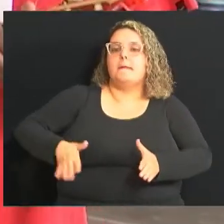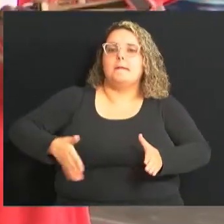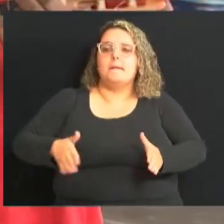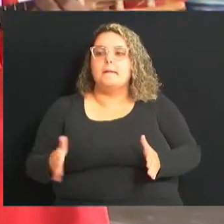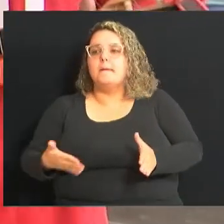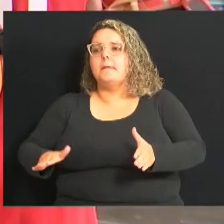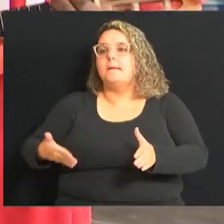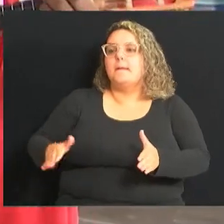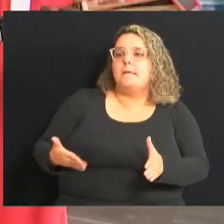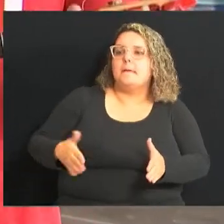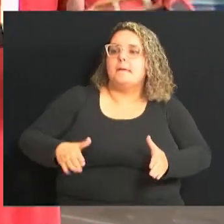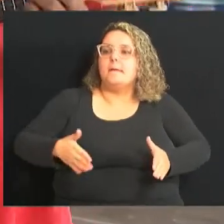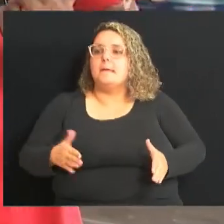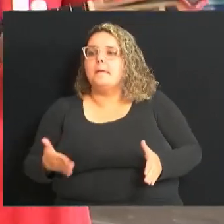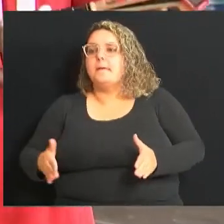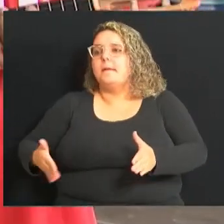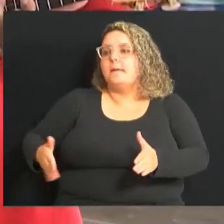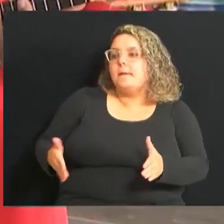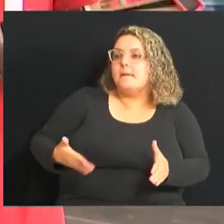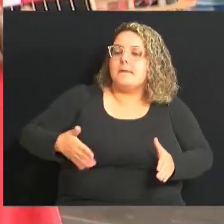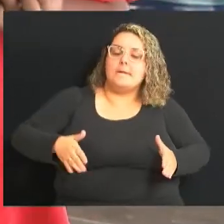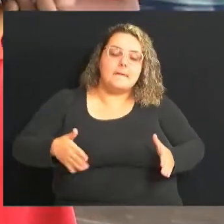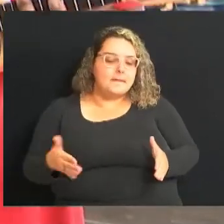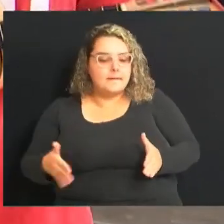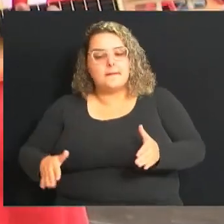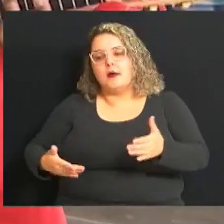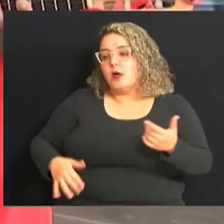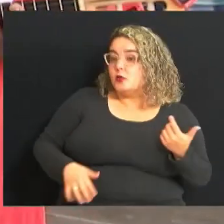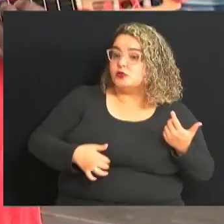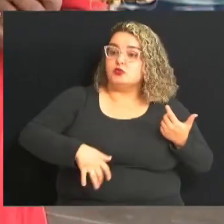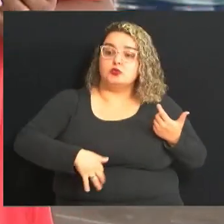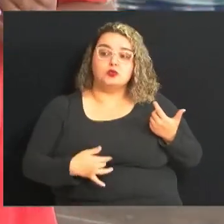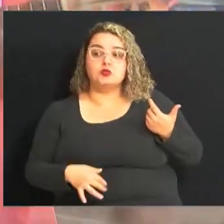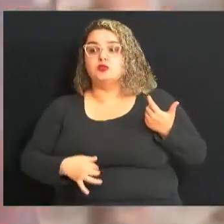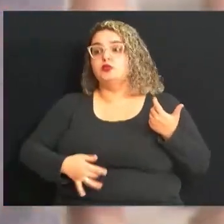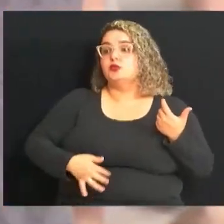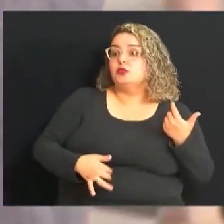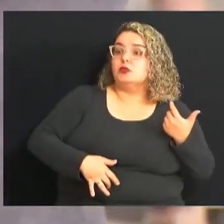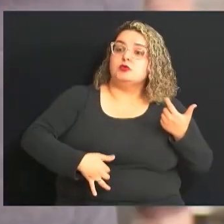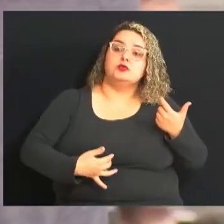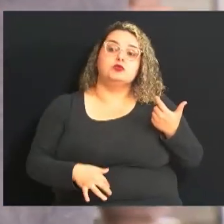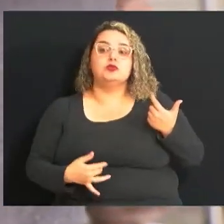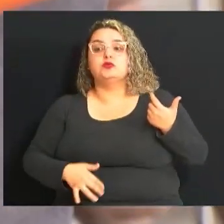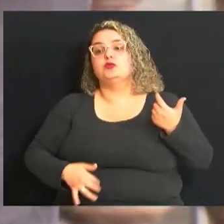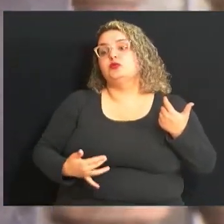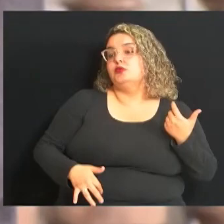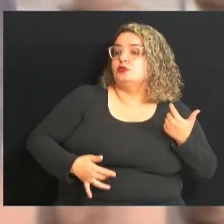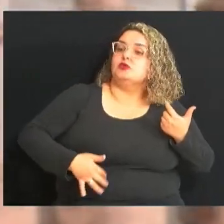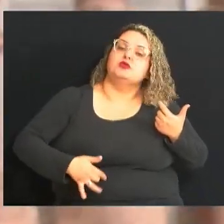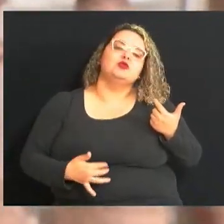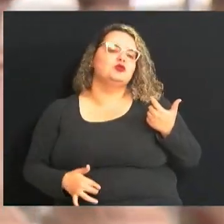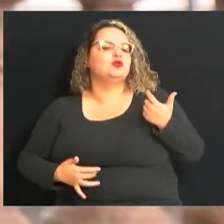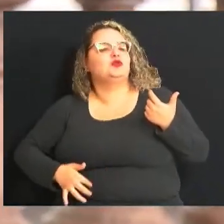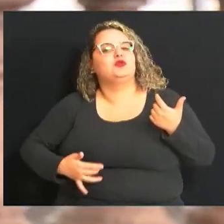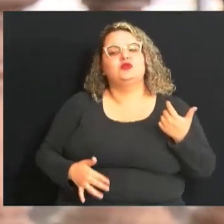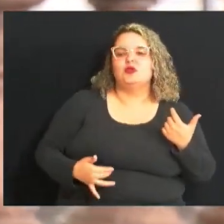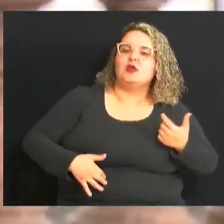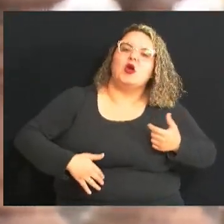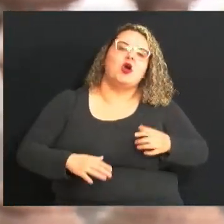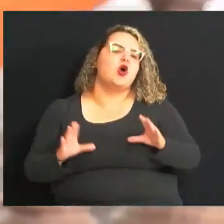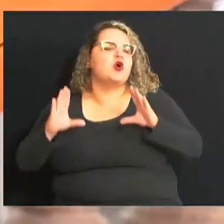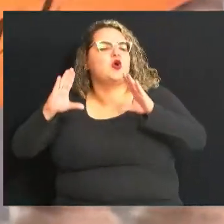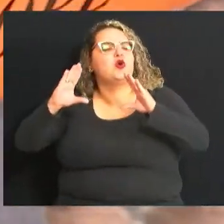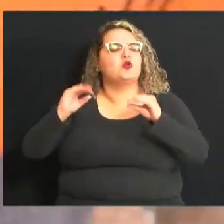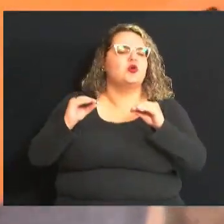Eu vou a noite toda, noite toda, noite toda, noite toda com você, mulher. Eu vou a noite toda, noite toda, noite toda, noite